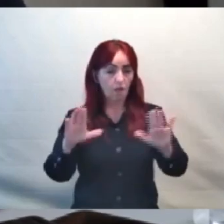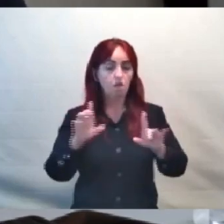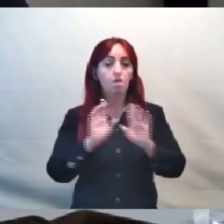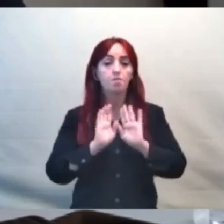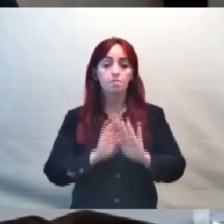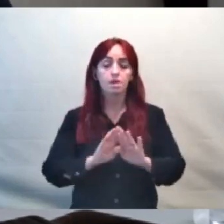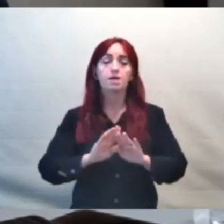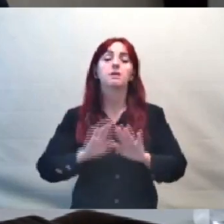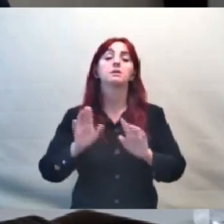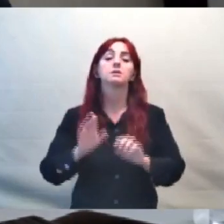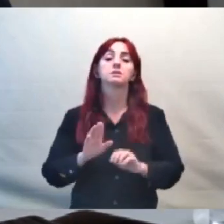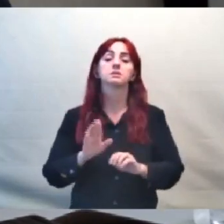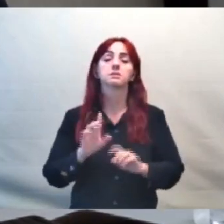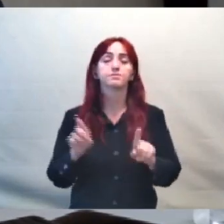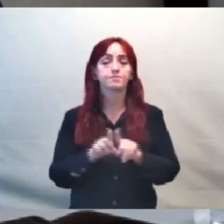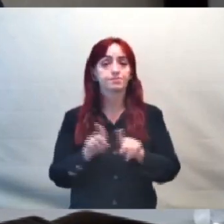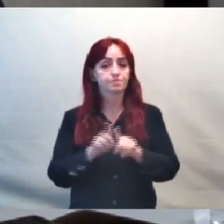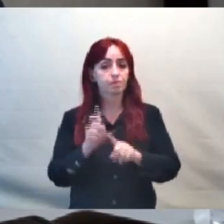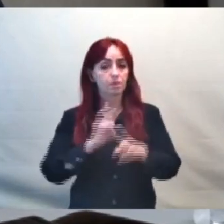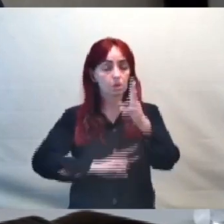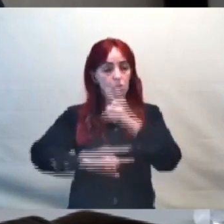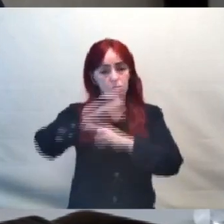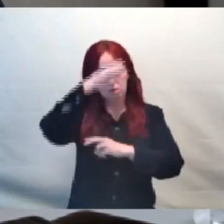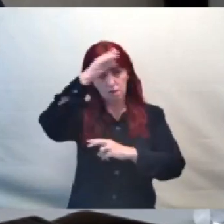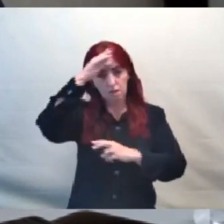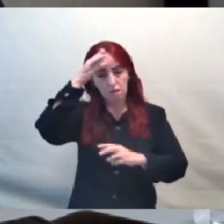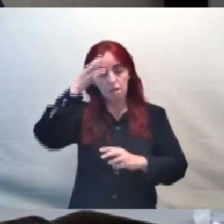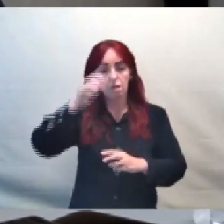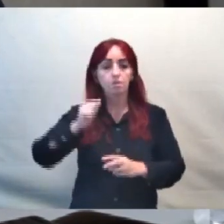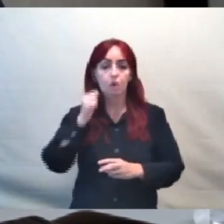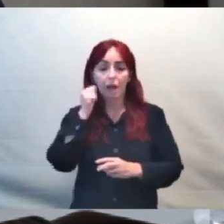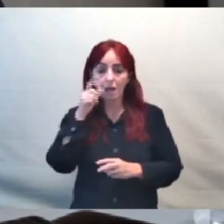devolvendo muitos recursos. Vamos seguir.